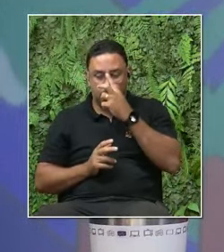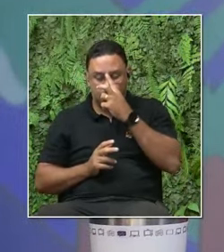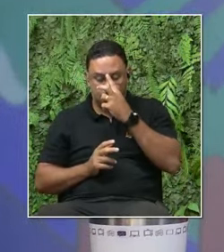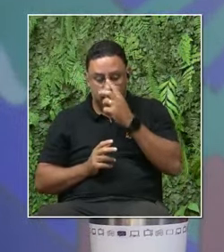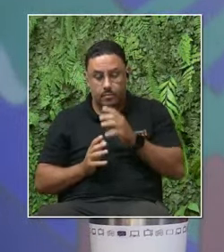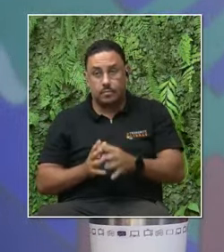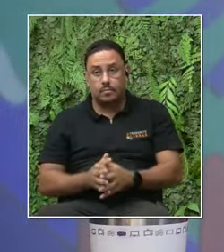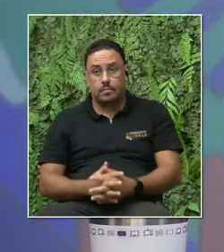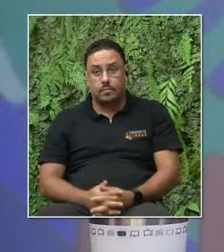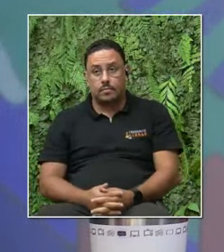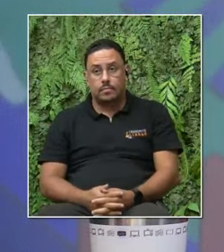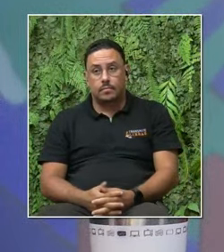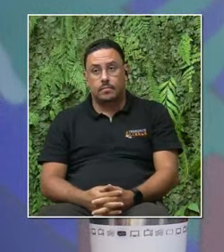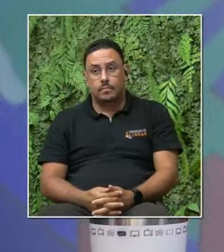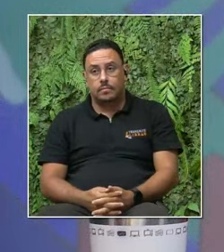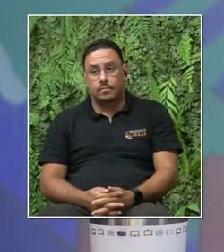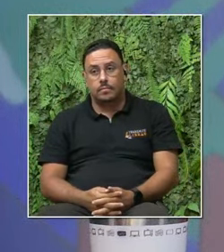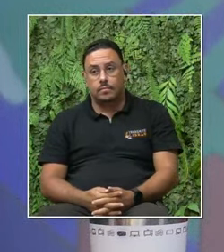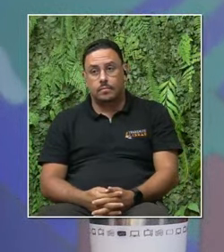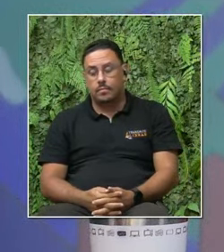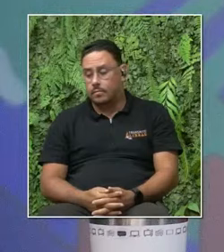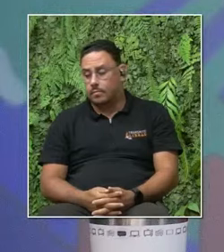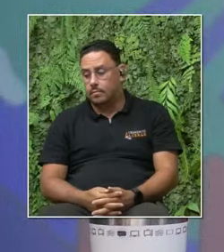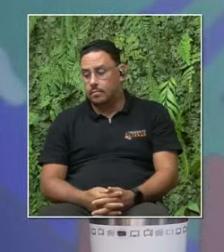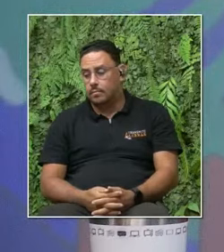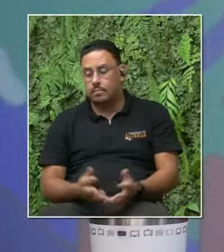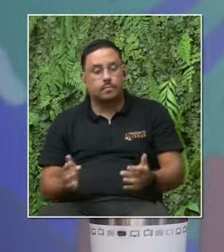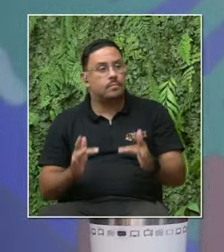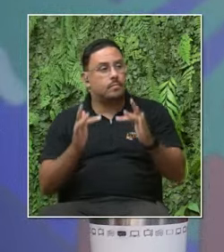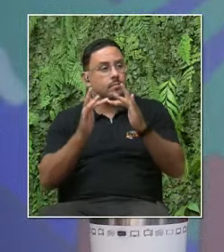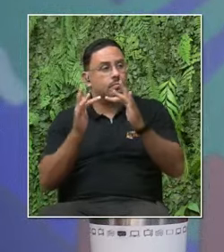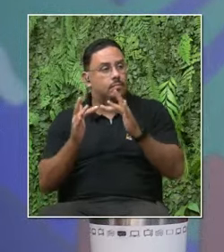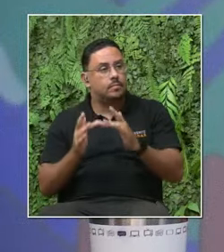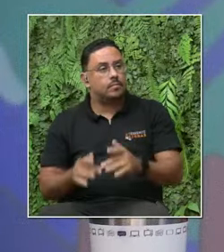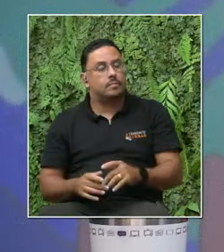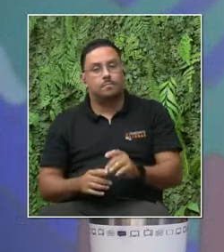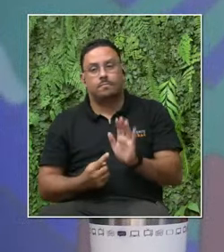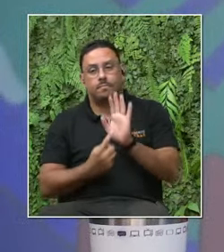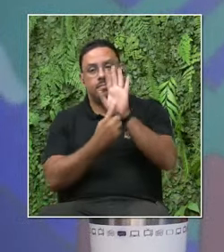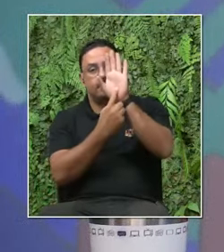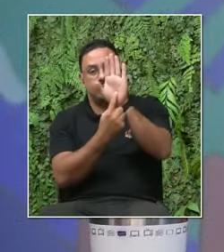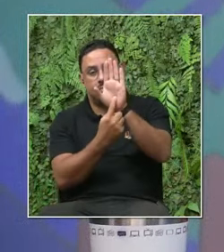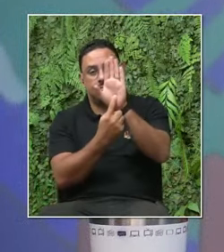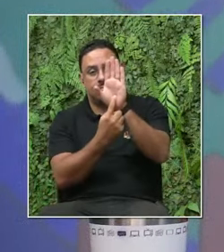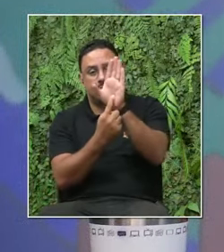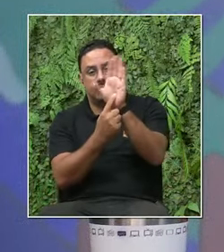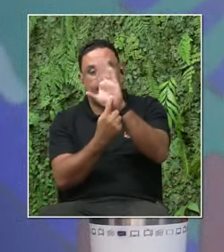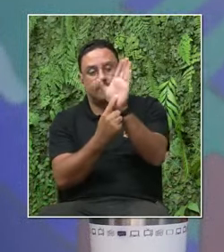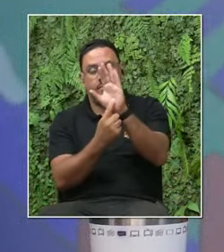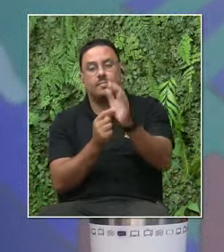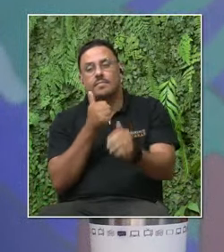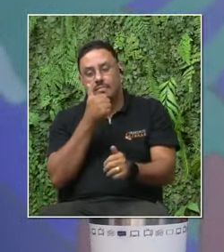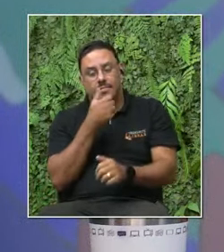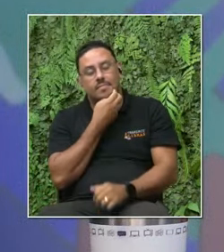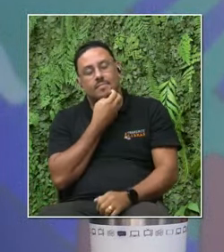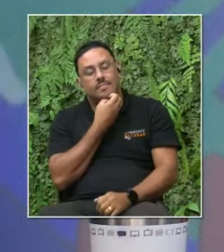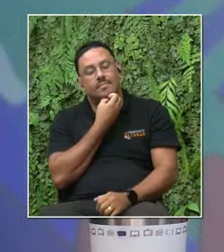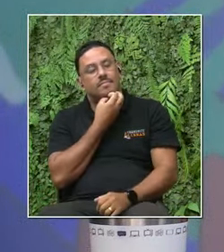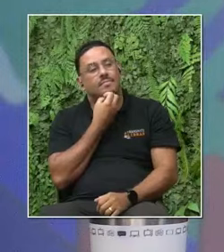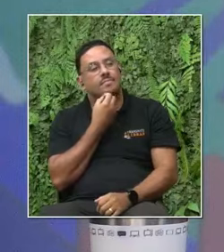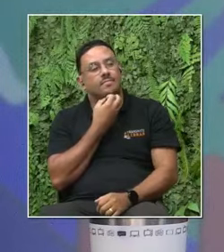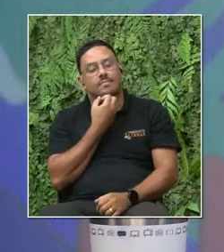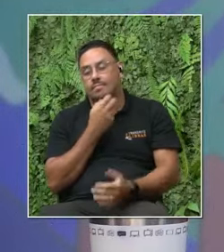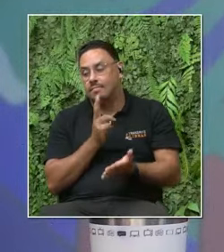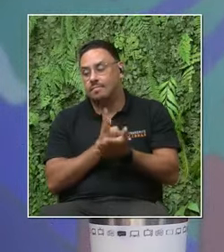larcamon é ão conectando ainda tá chegando o satélite tá bom vai